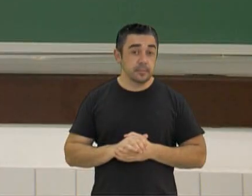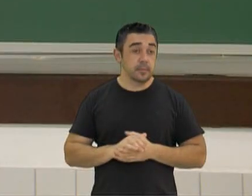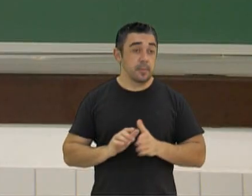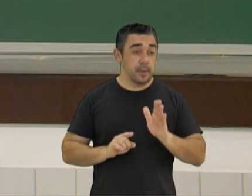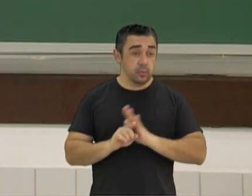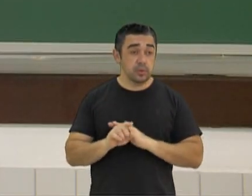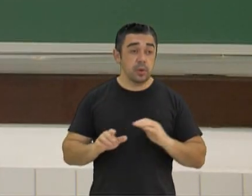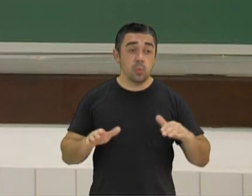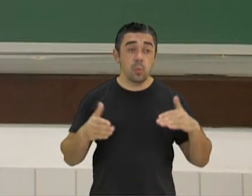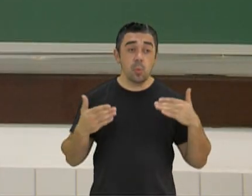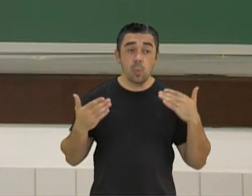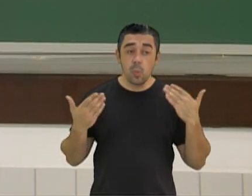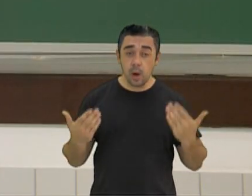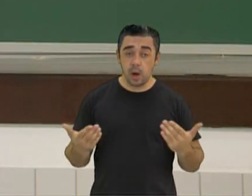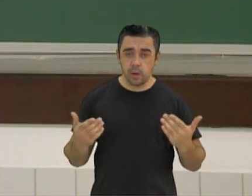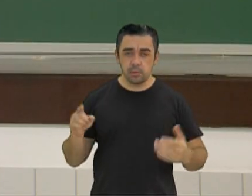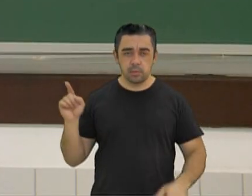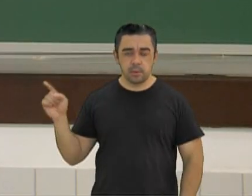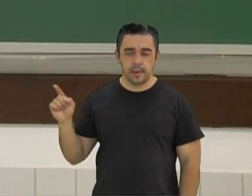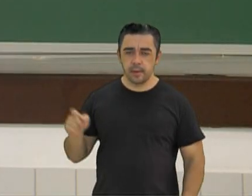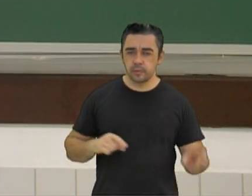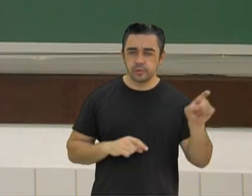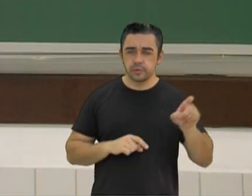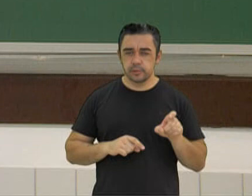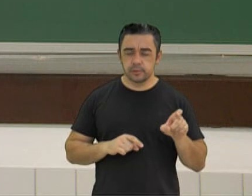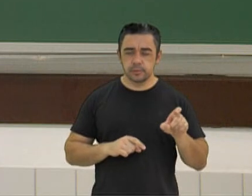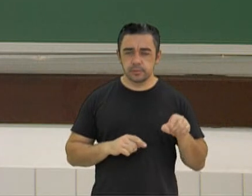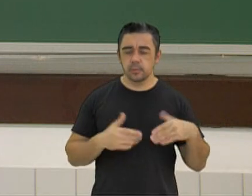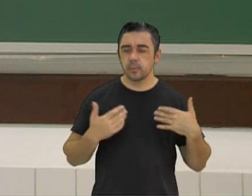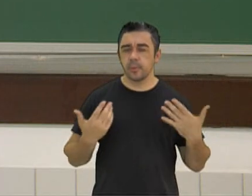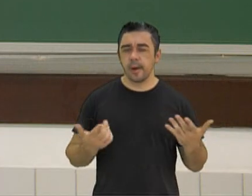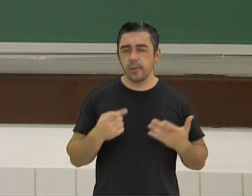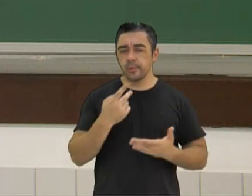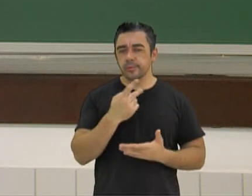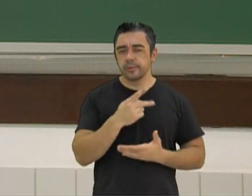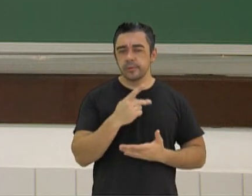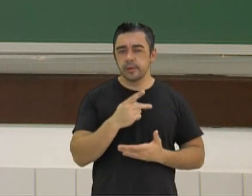Qual é o composto X? A qual função